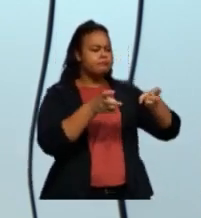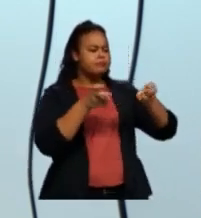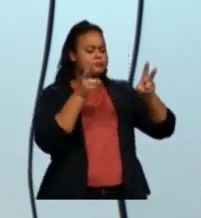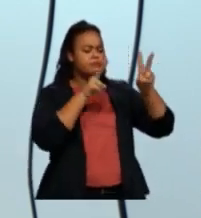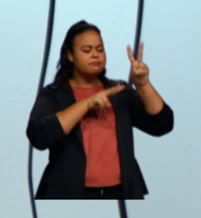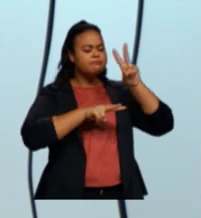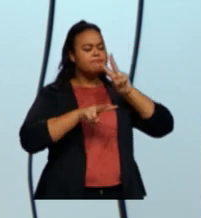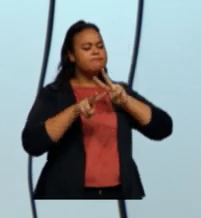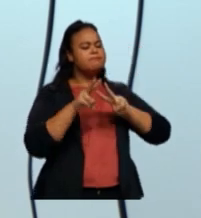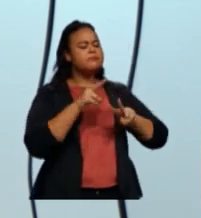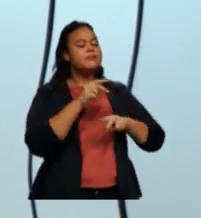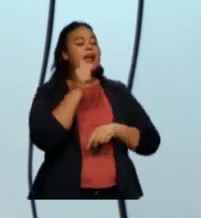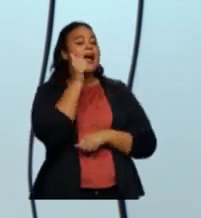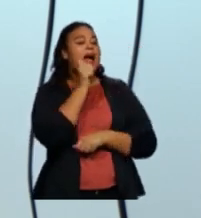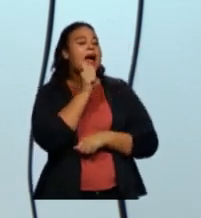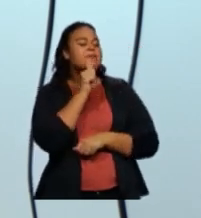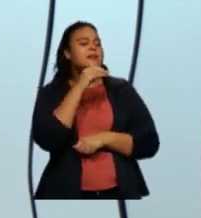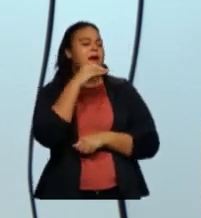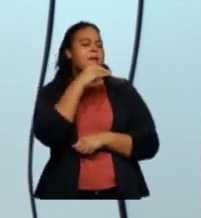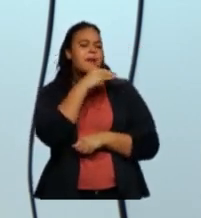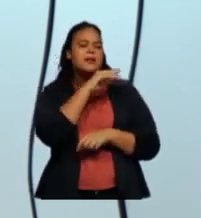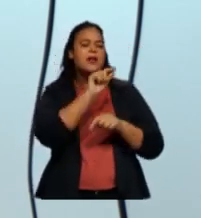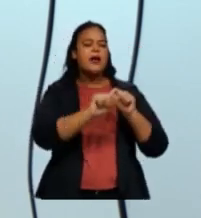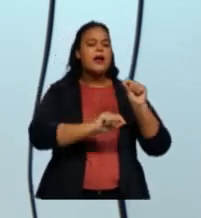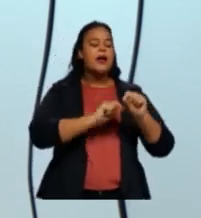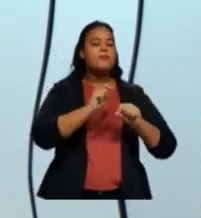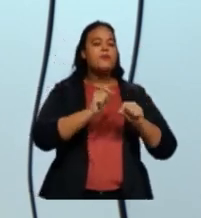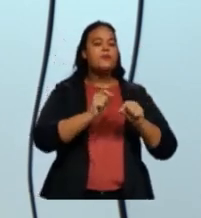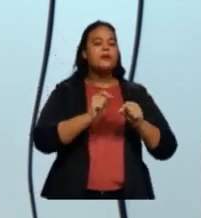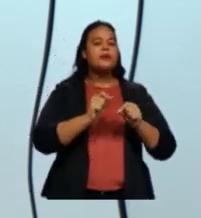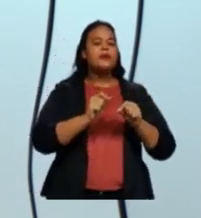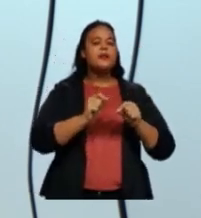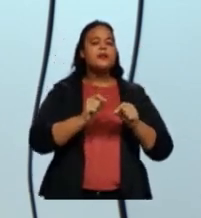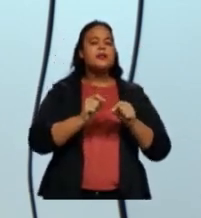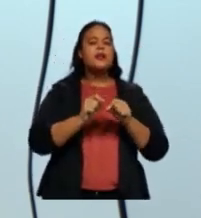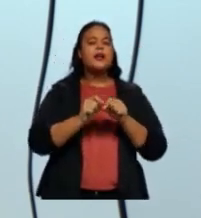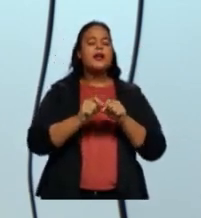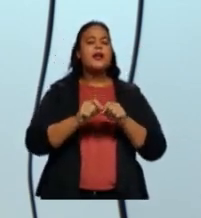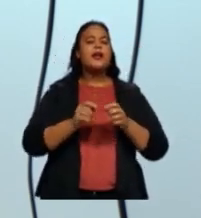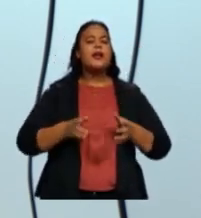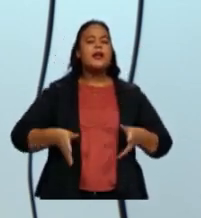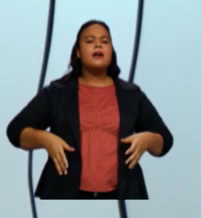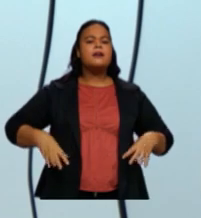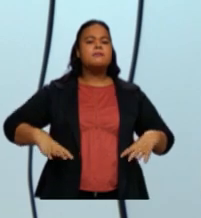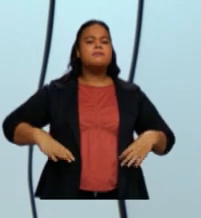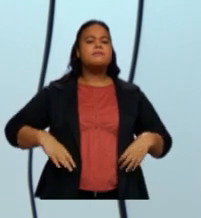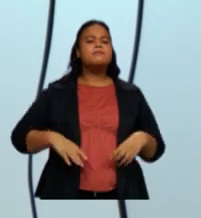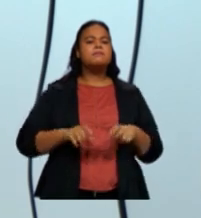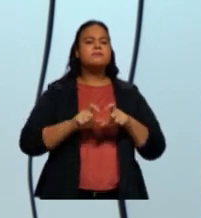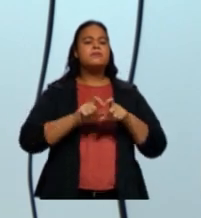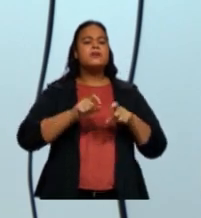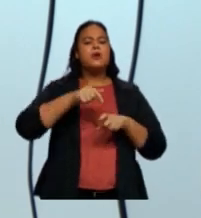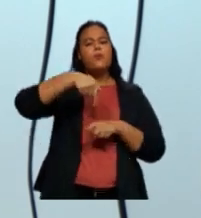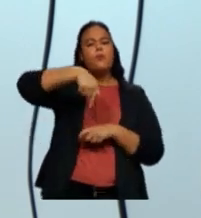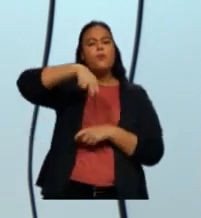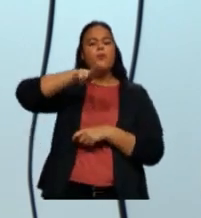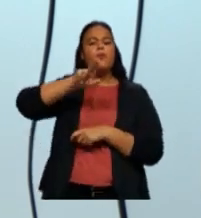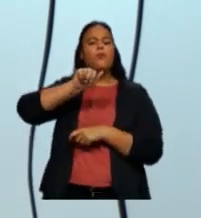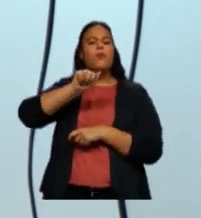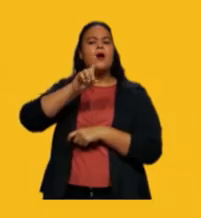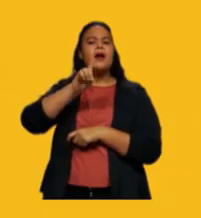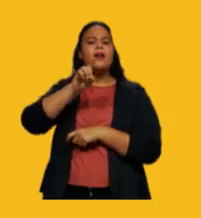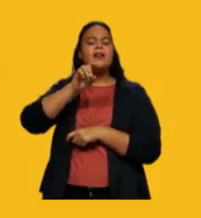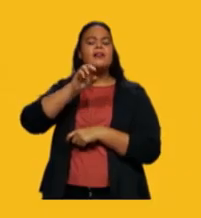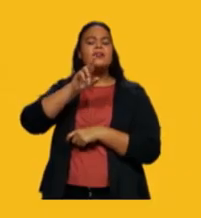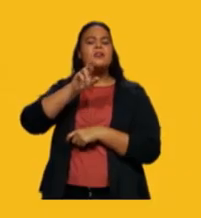A menina ela começa a perceber que os seus quadris estão mais largos.